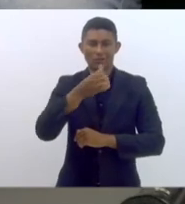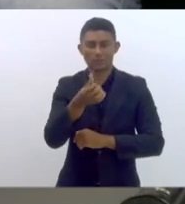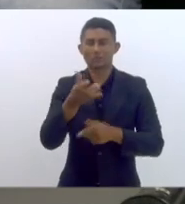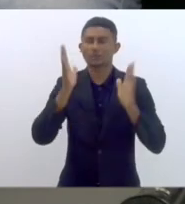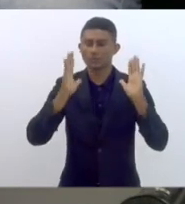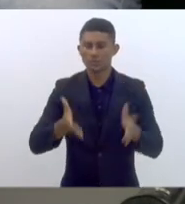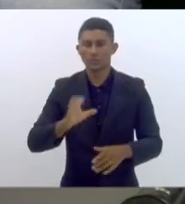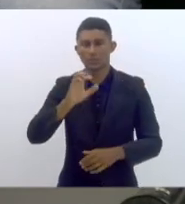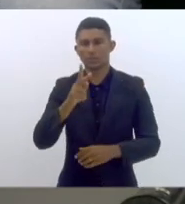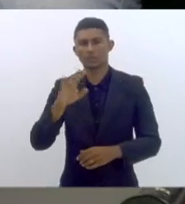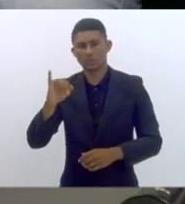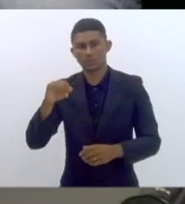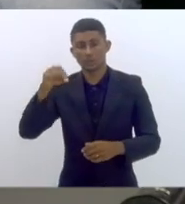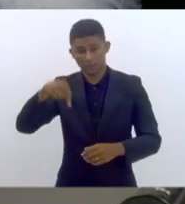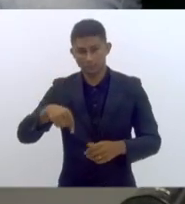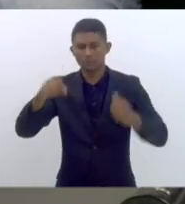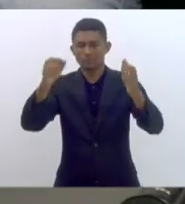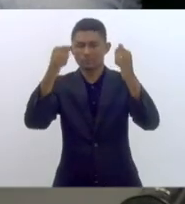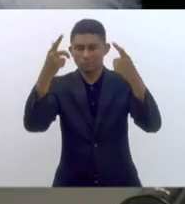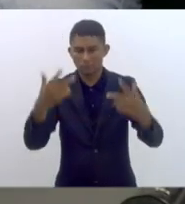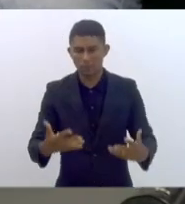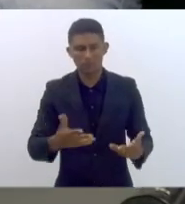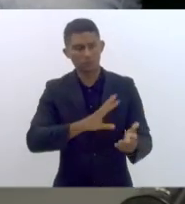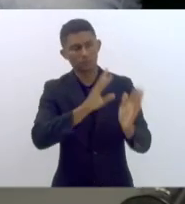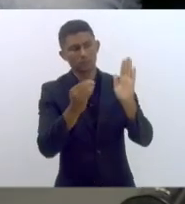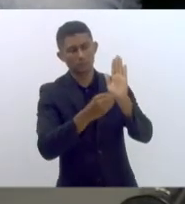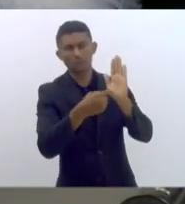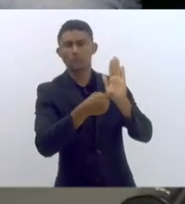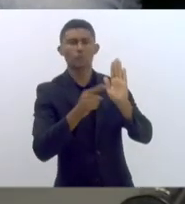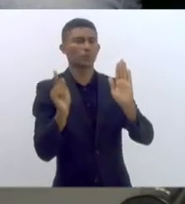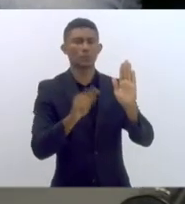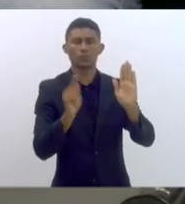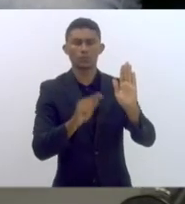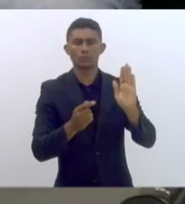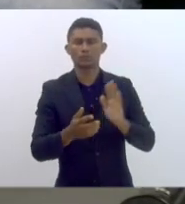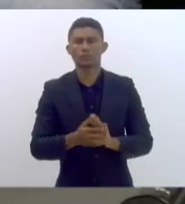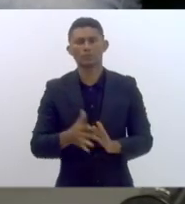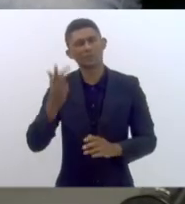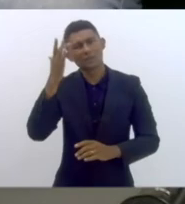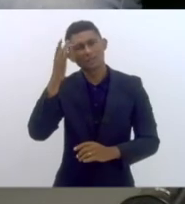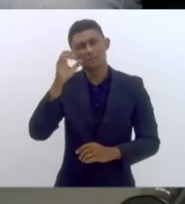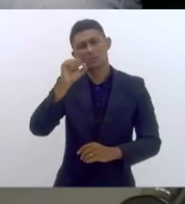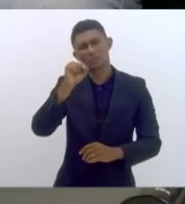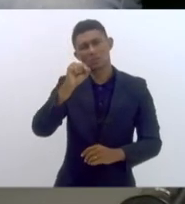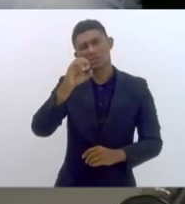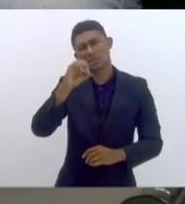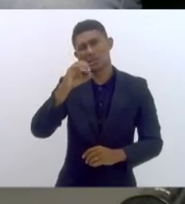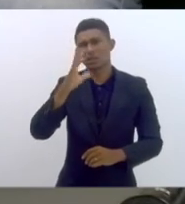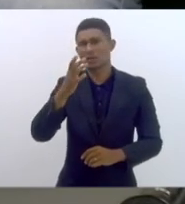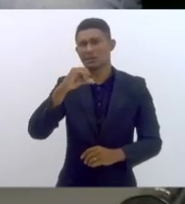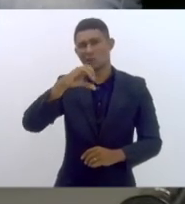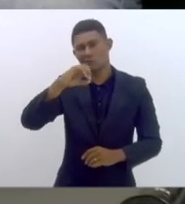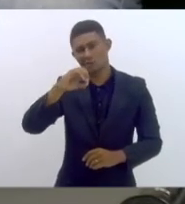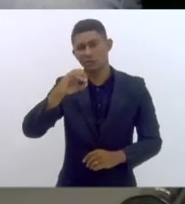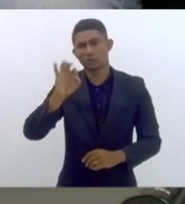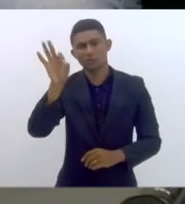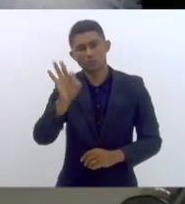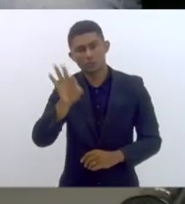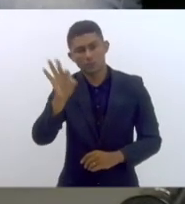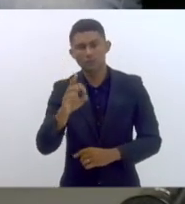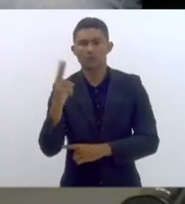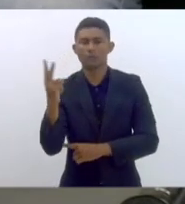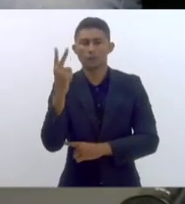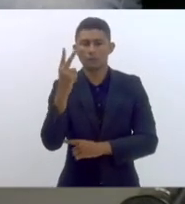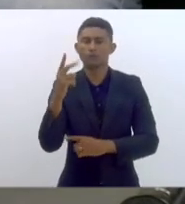CPI, indica lá que quase que, acho que não me falha a memória, 80%, 90% do valor corresponde